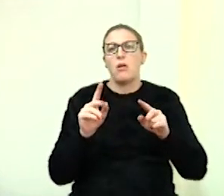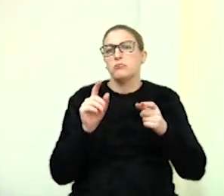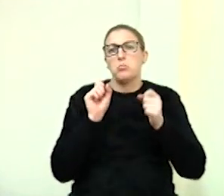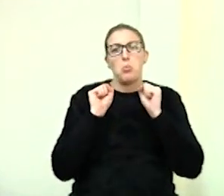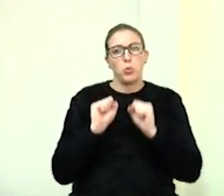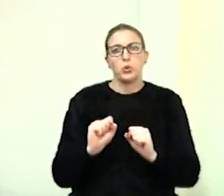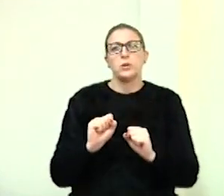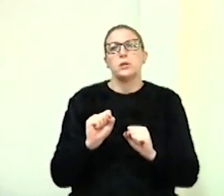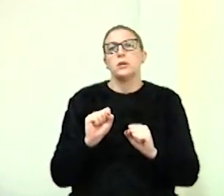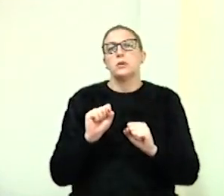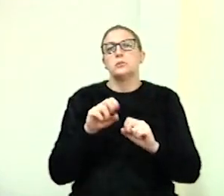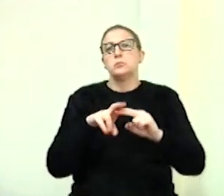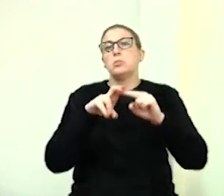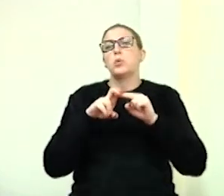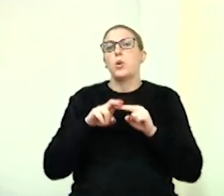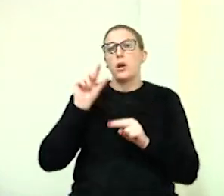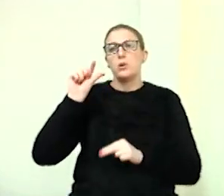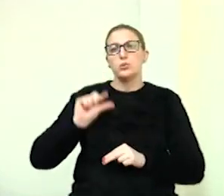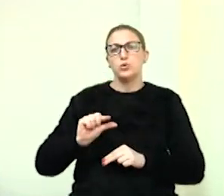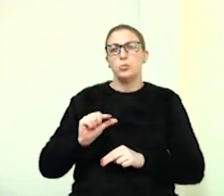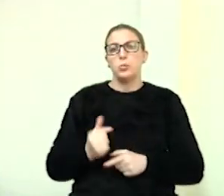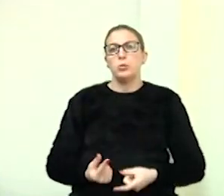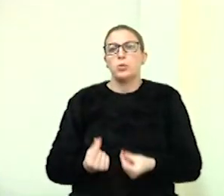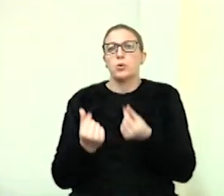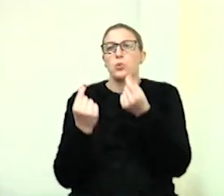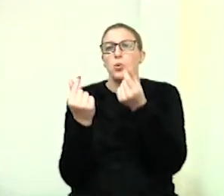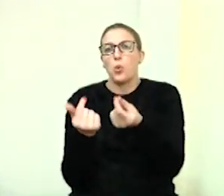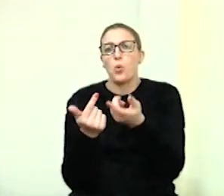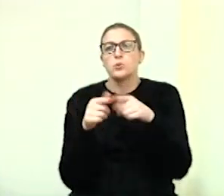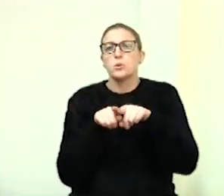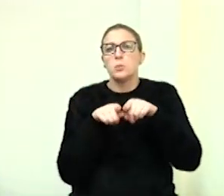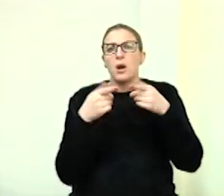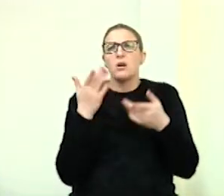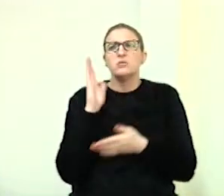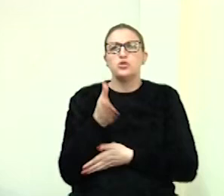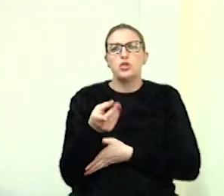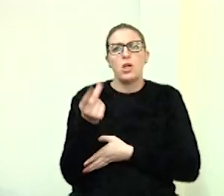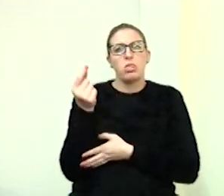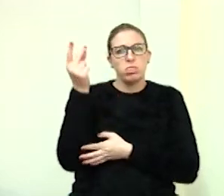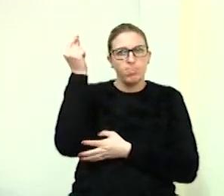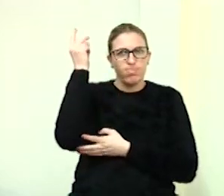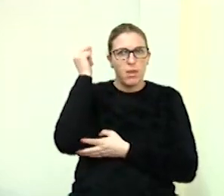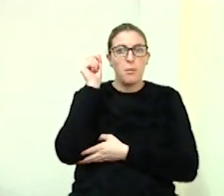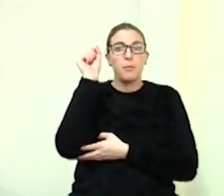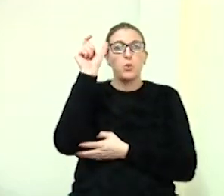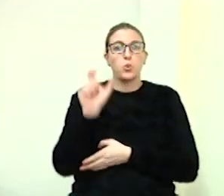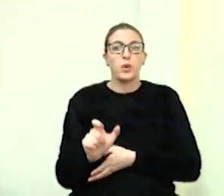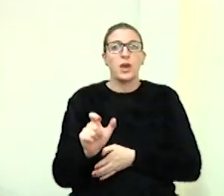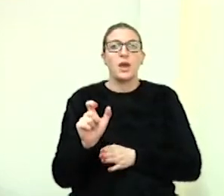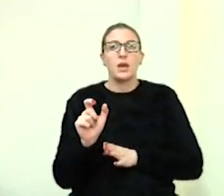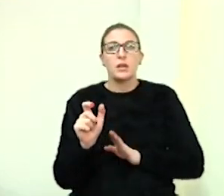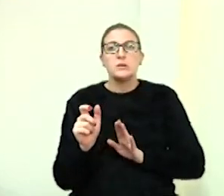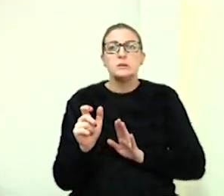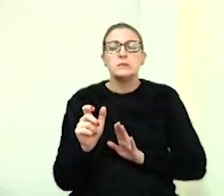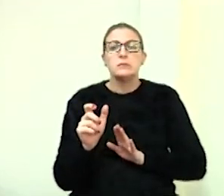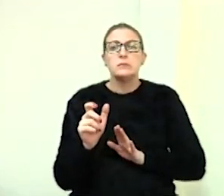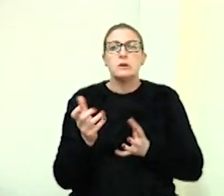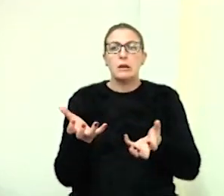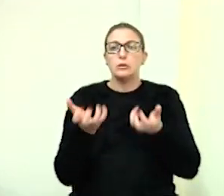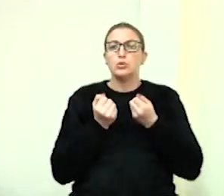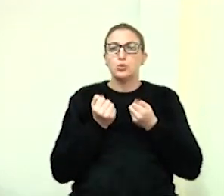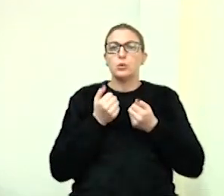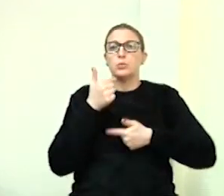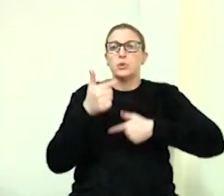mas hoje, ou há muito tempo, quem assume a supervisão sempre é um técnico de carreira, um